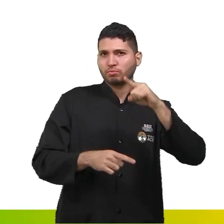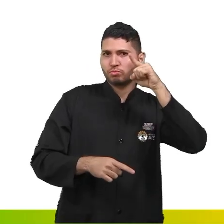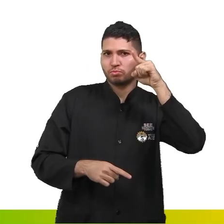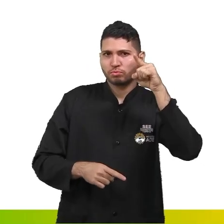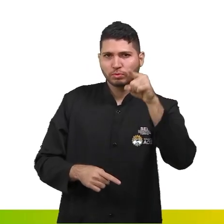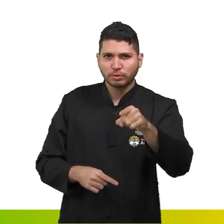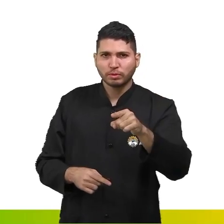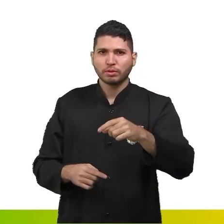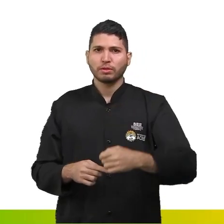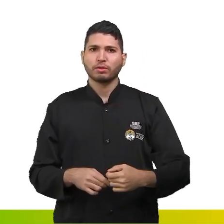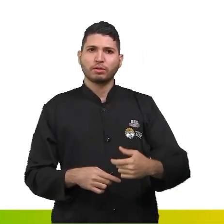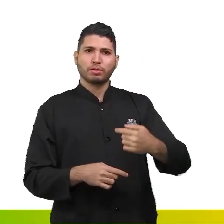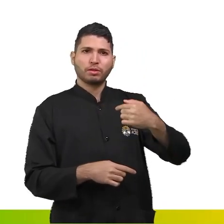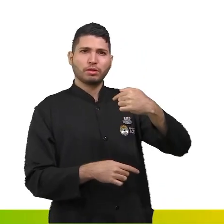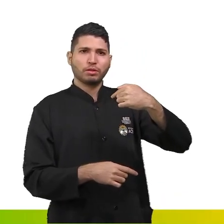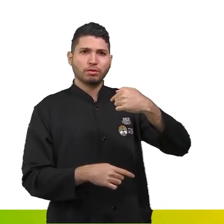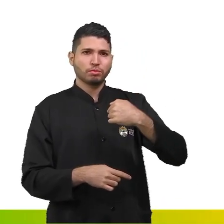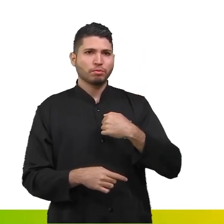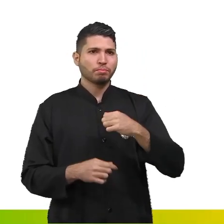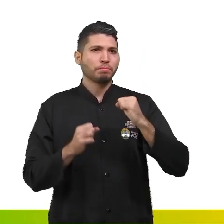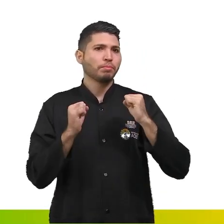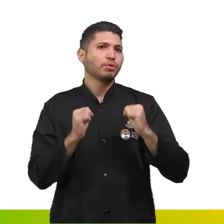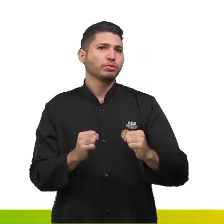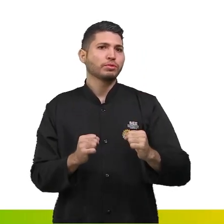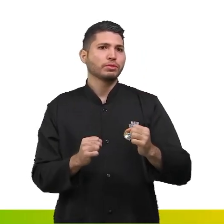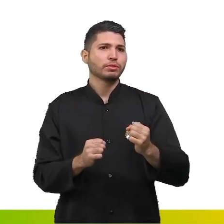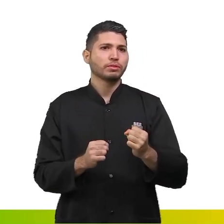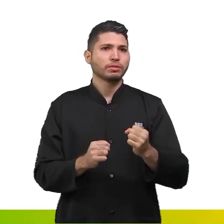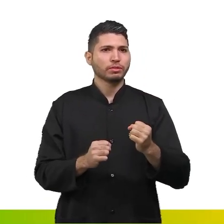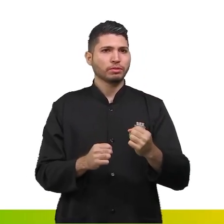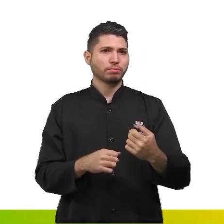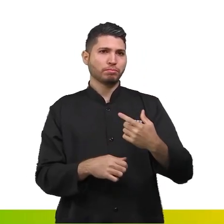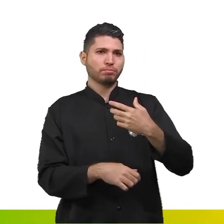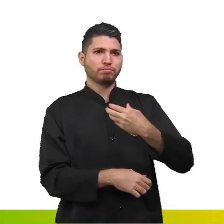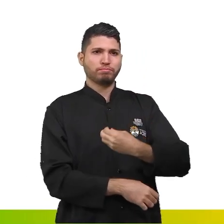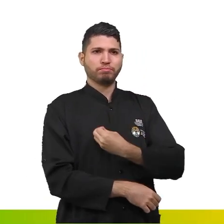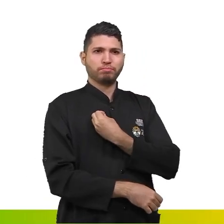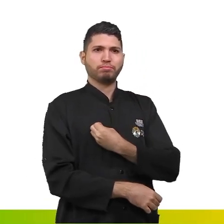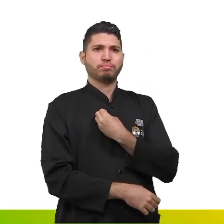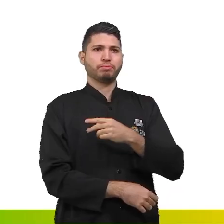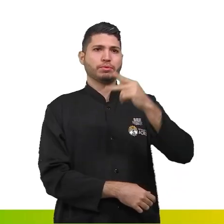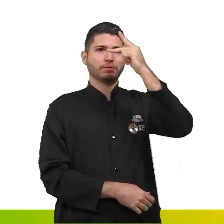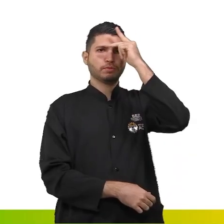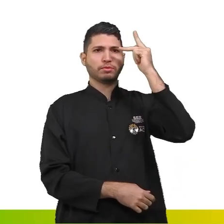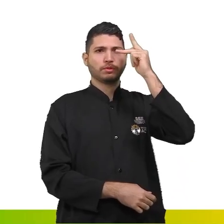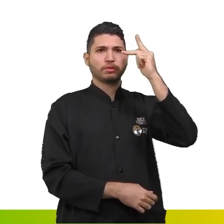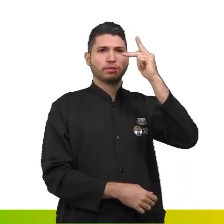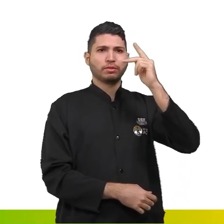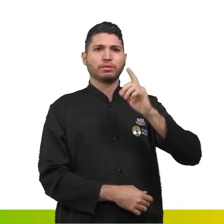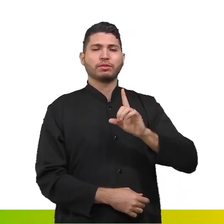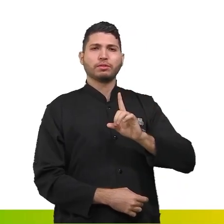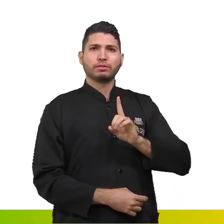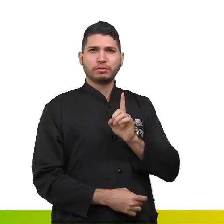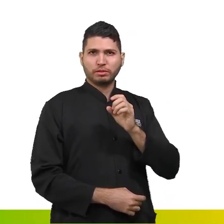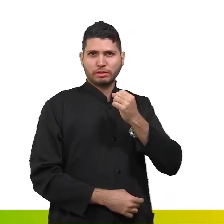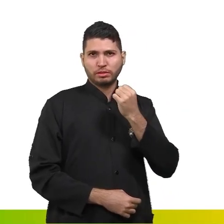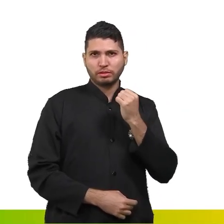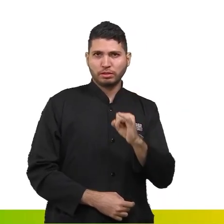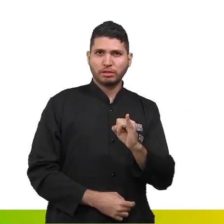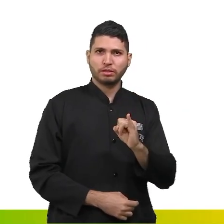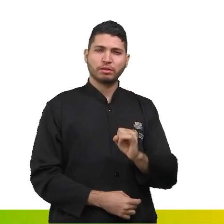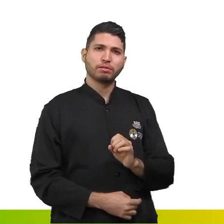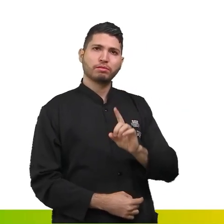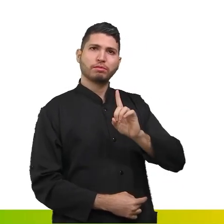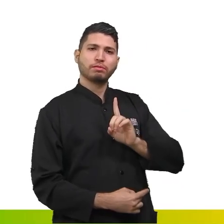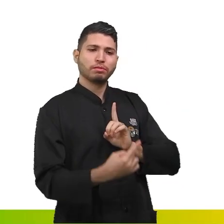outras pessoas. Aí nós temos essa imagem linda dessas crianças Xhosa que estão colocando os pezinhos unidos